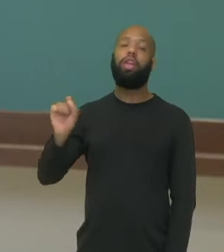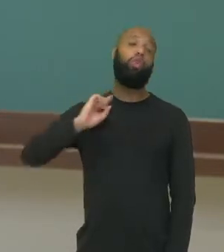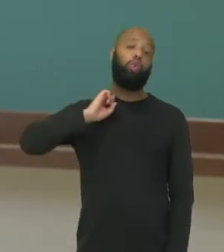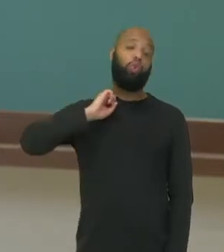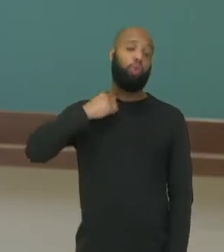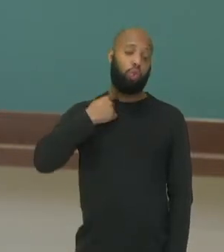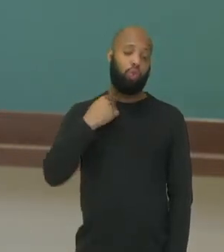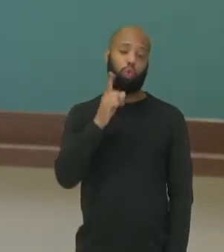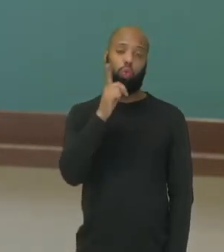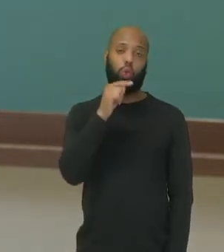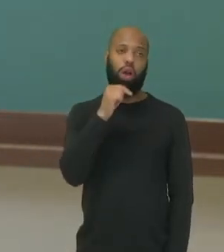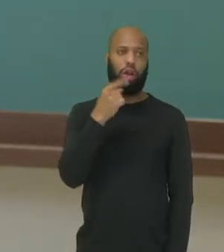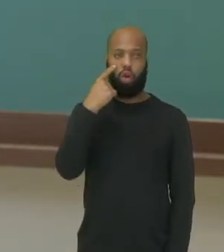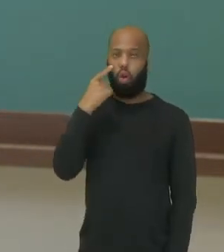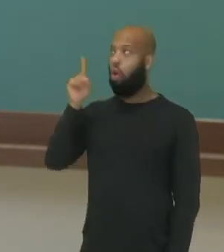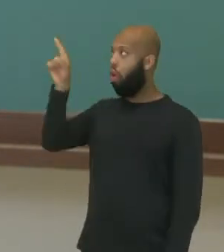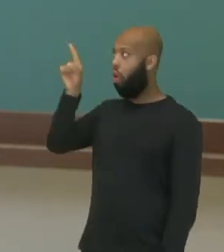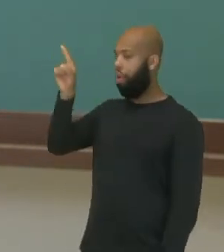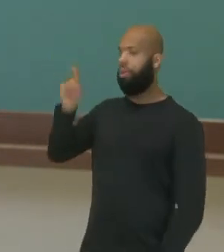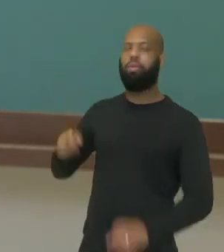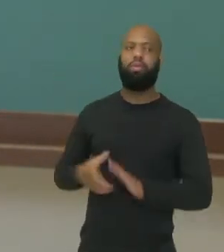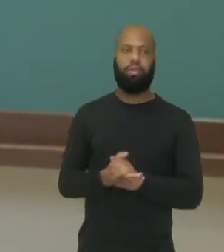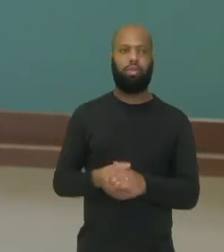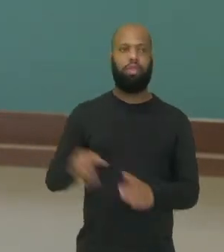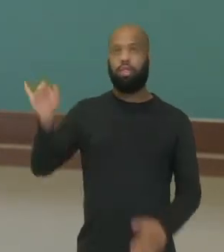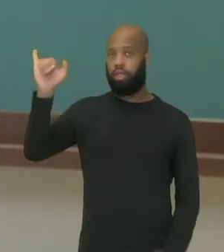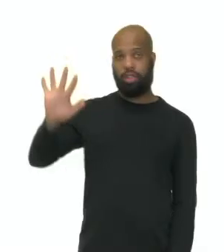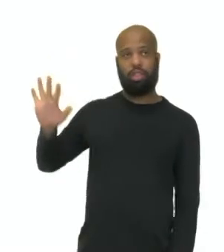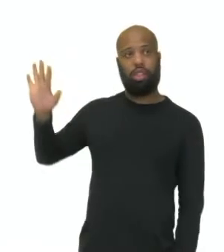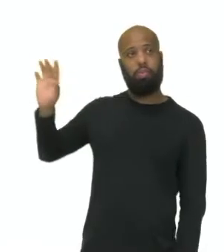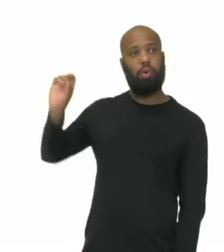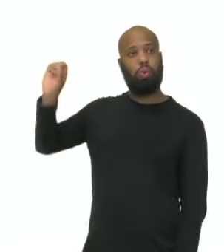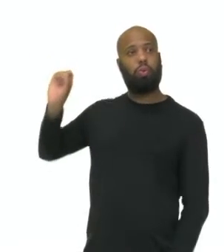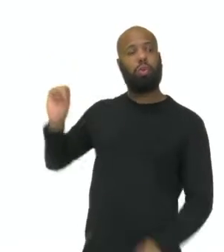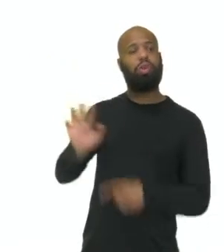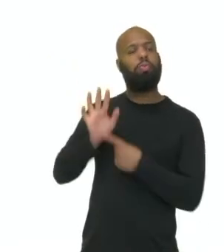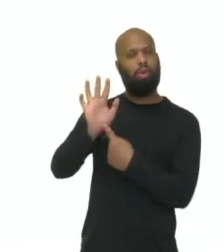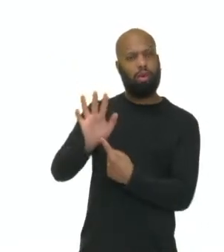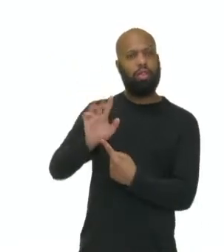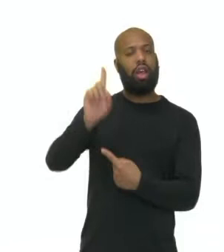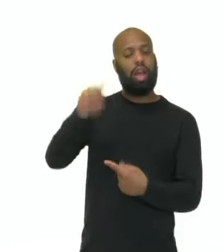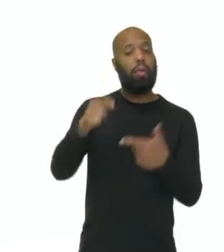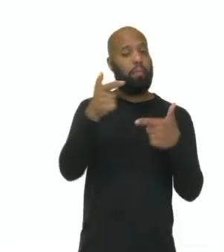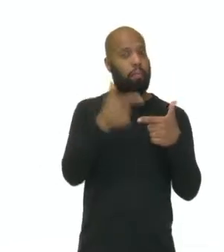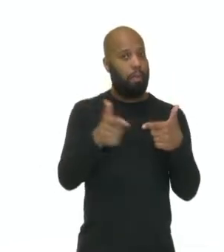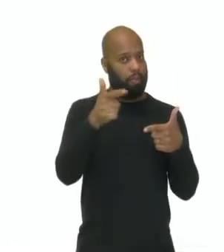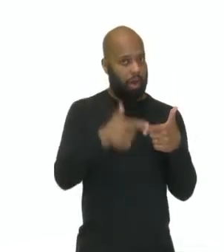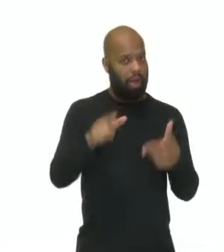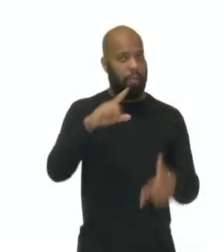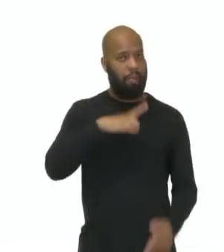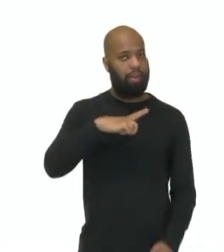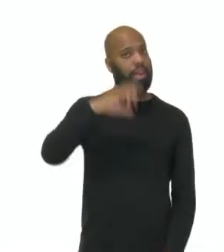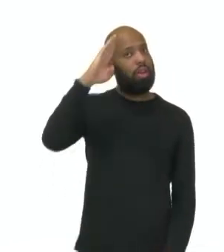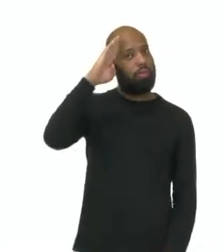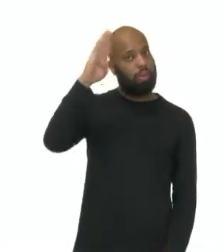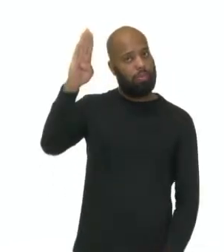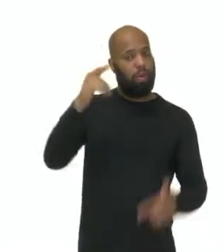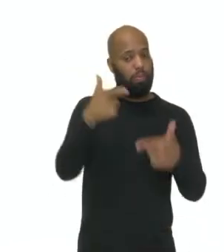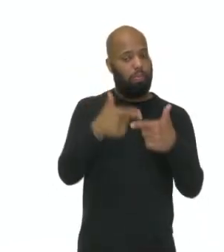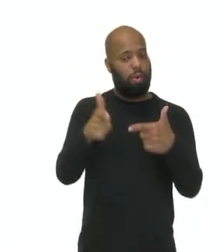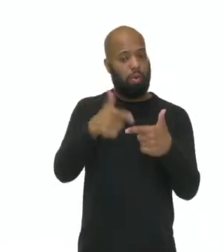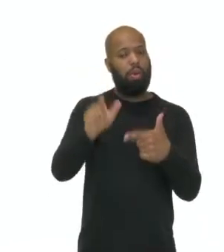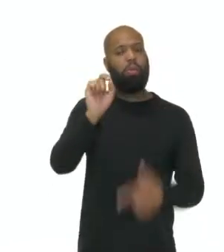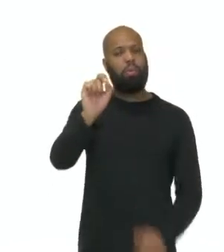água. Vem conferir comigo aqui essa imagem. Essa imagem relata bem alguns problemas, os principais, vamos dizer